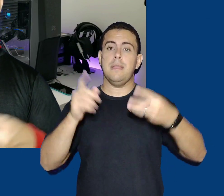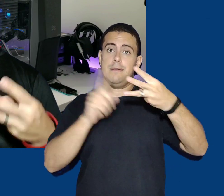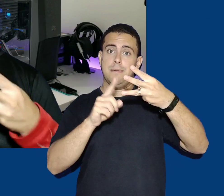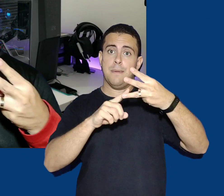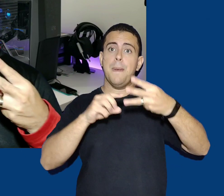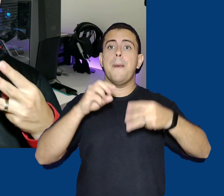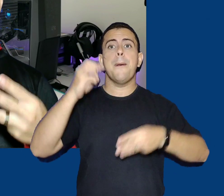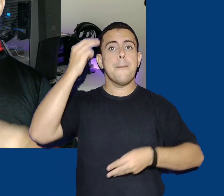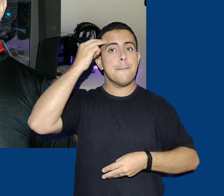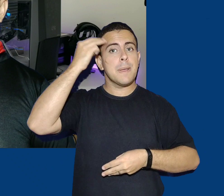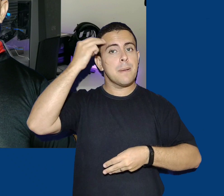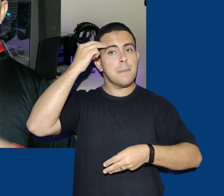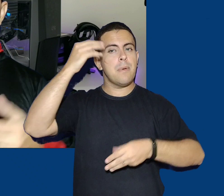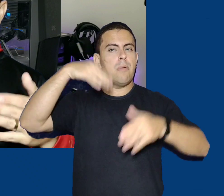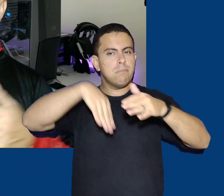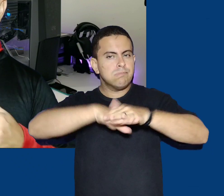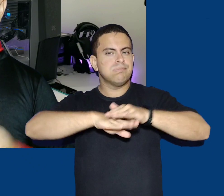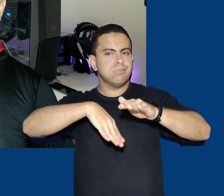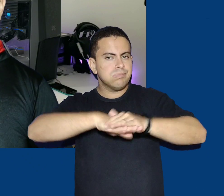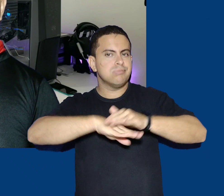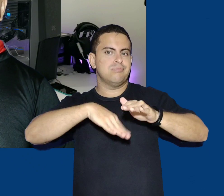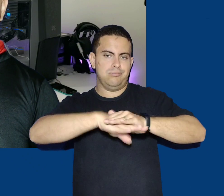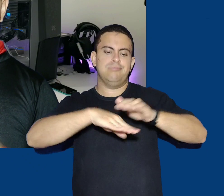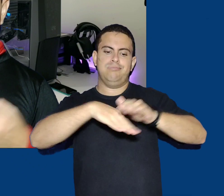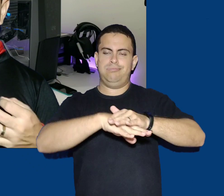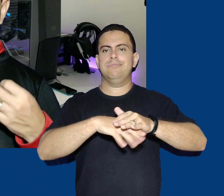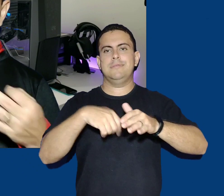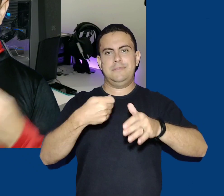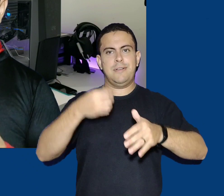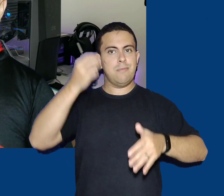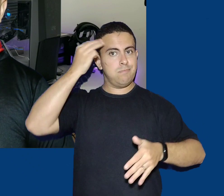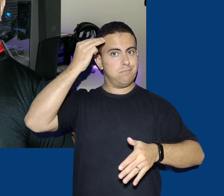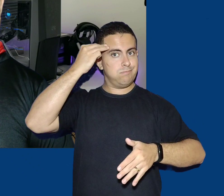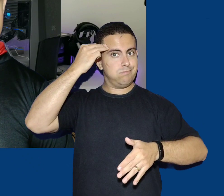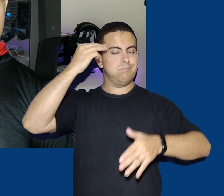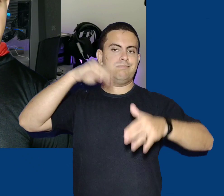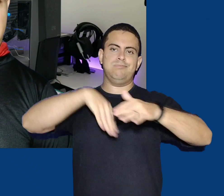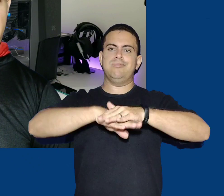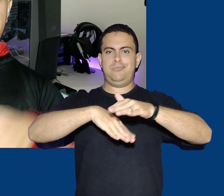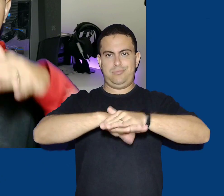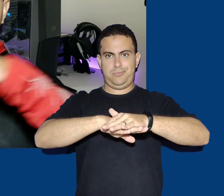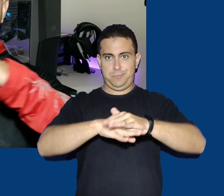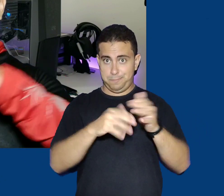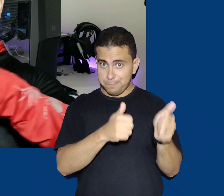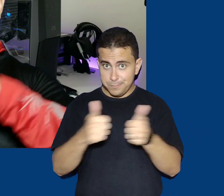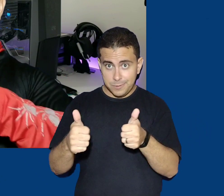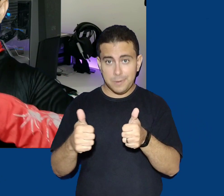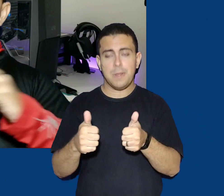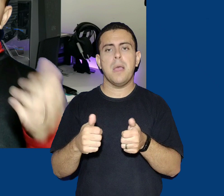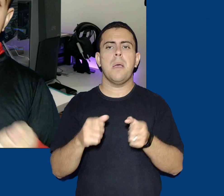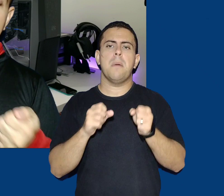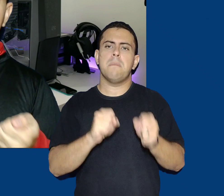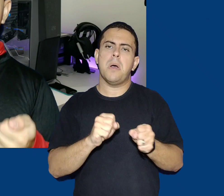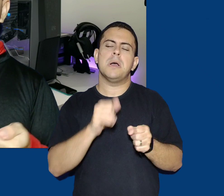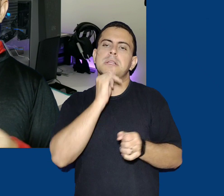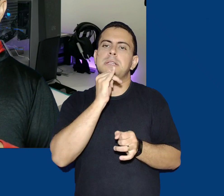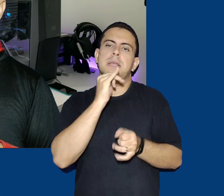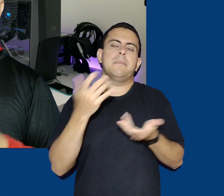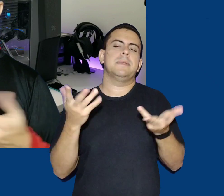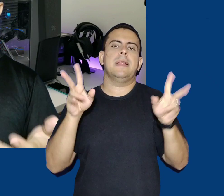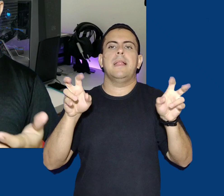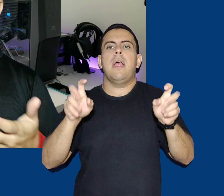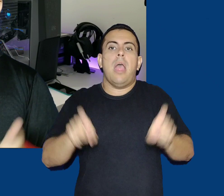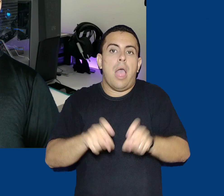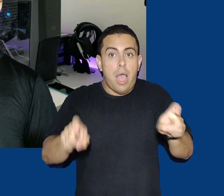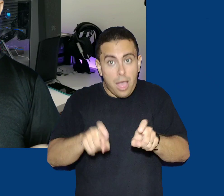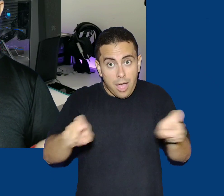E a memória interna, a memória de armazenamento, eu faço assim, memória e guardar. Pode ser também que você,